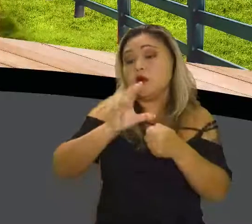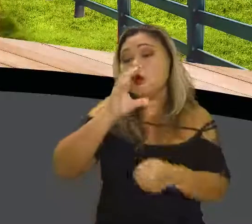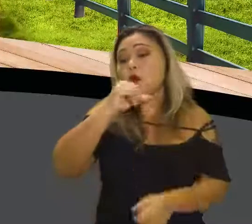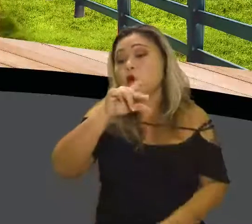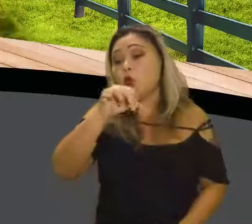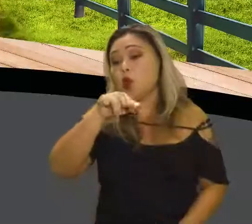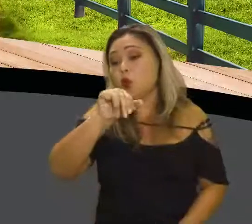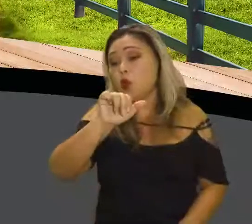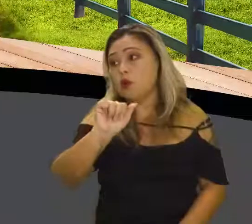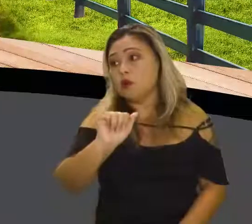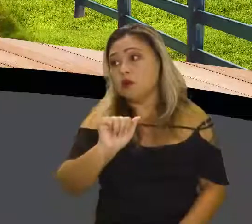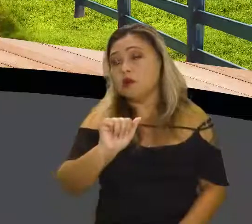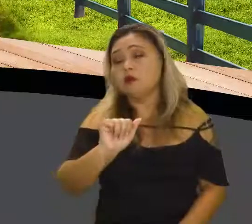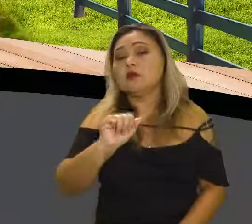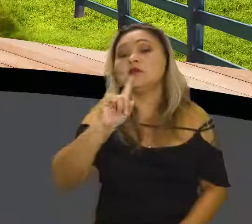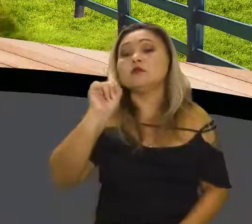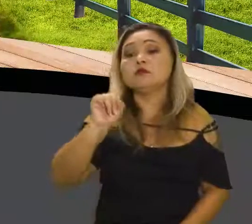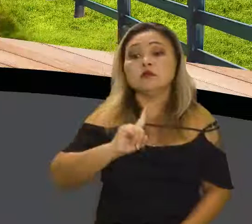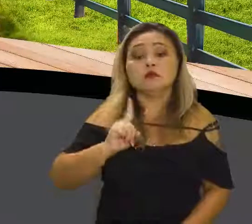codorna,